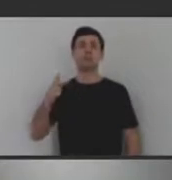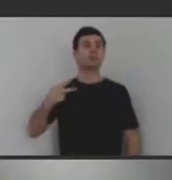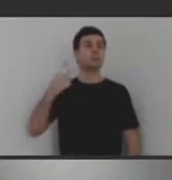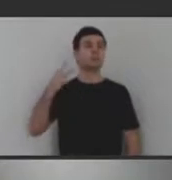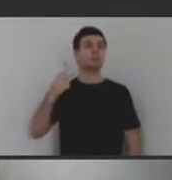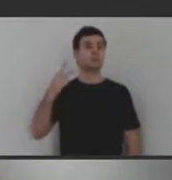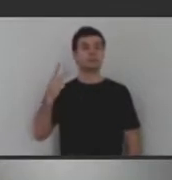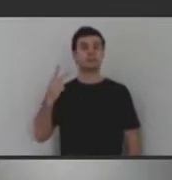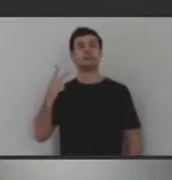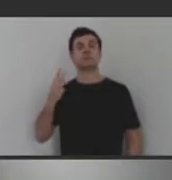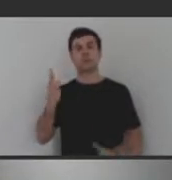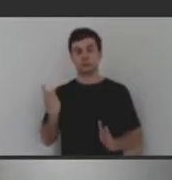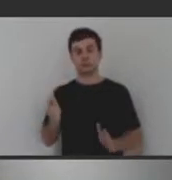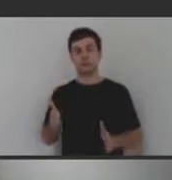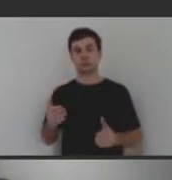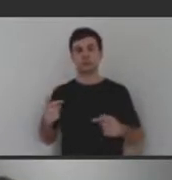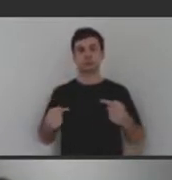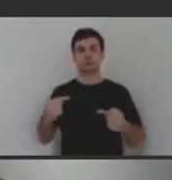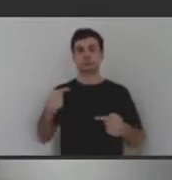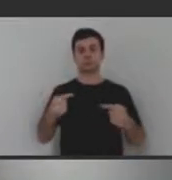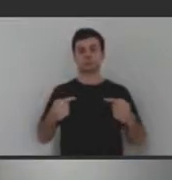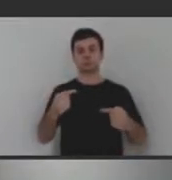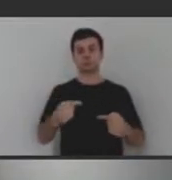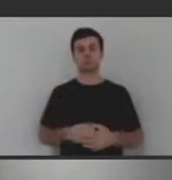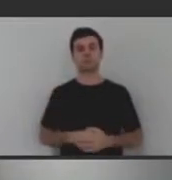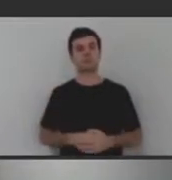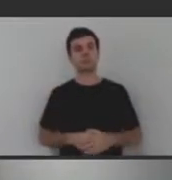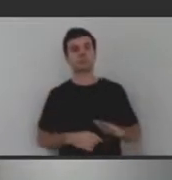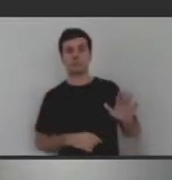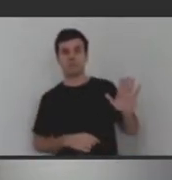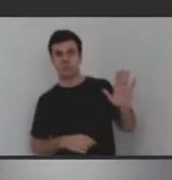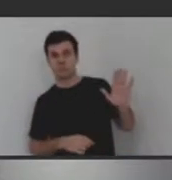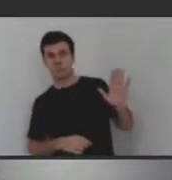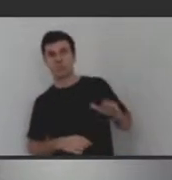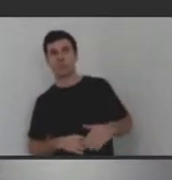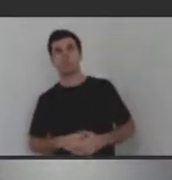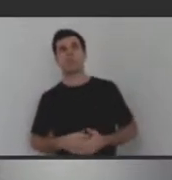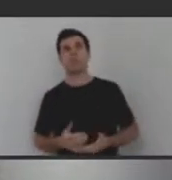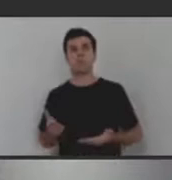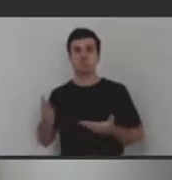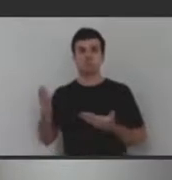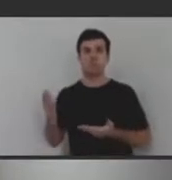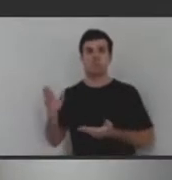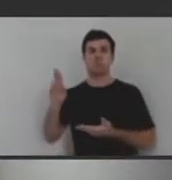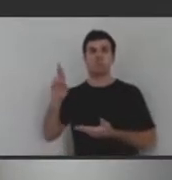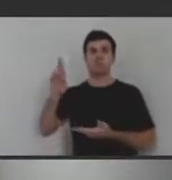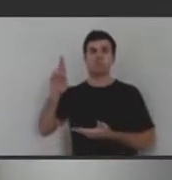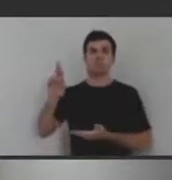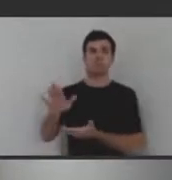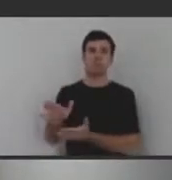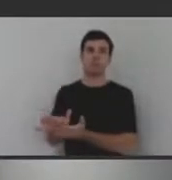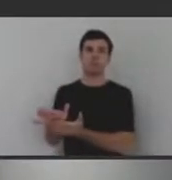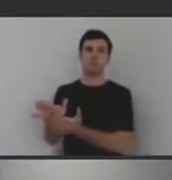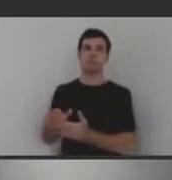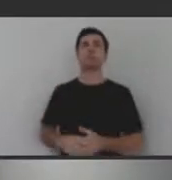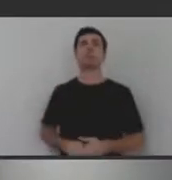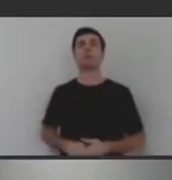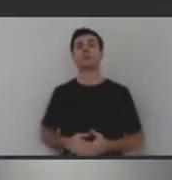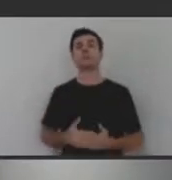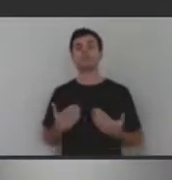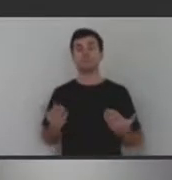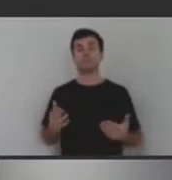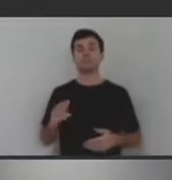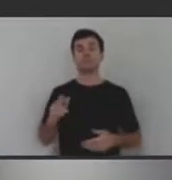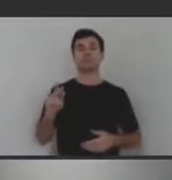Lima, está em discussão. Pela ordem, presidente. Com a palavra, o autor da moção. Senhor presidente,